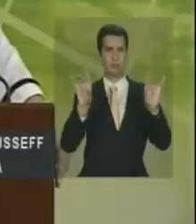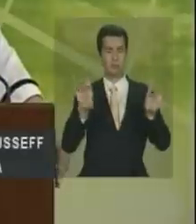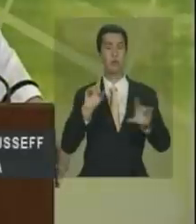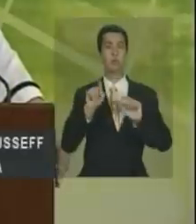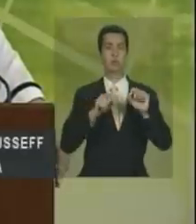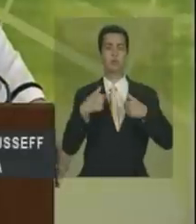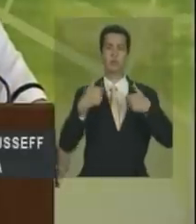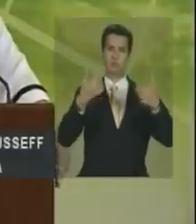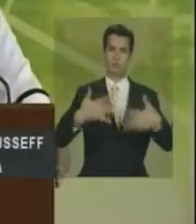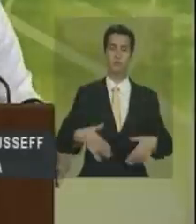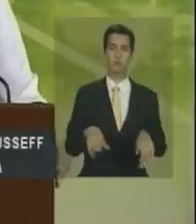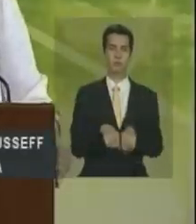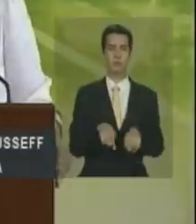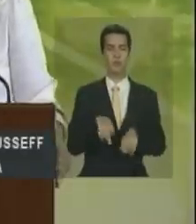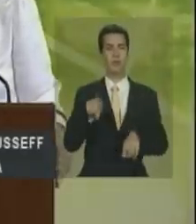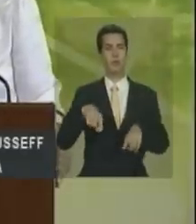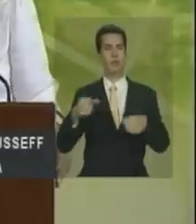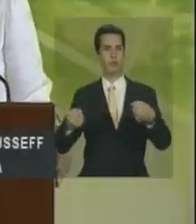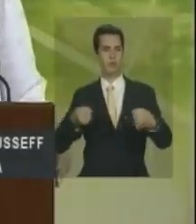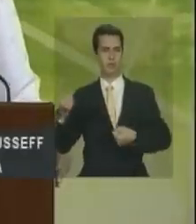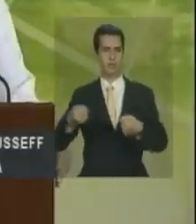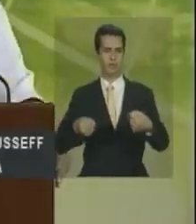o regime automotivo.